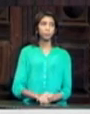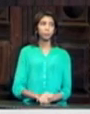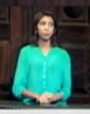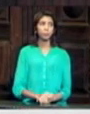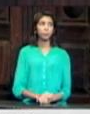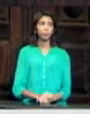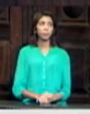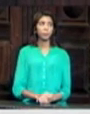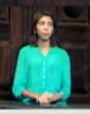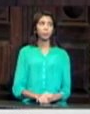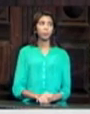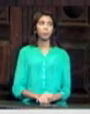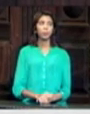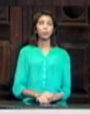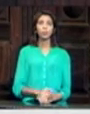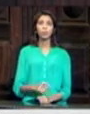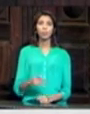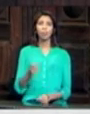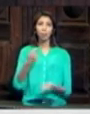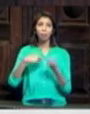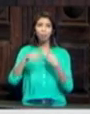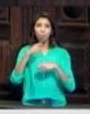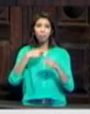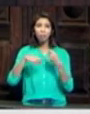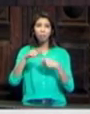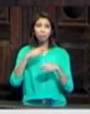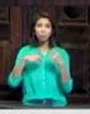da agência reguladora,